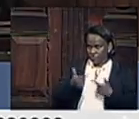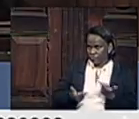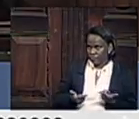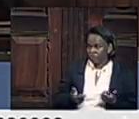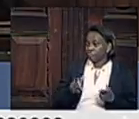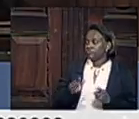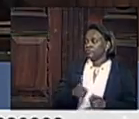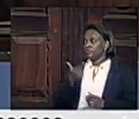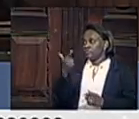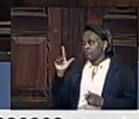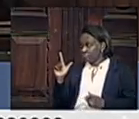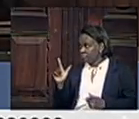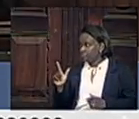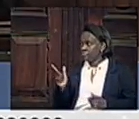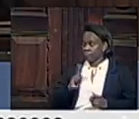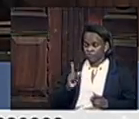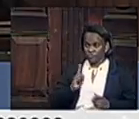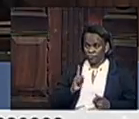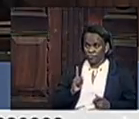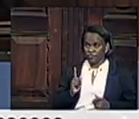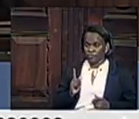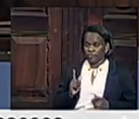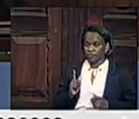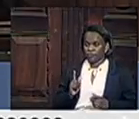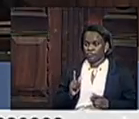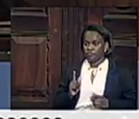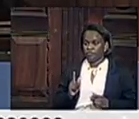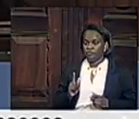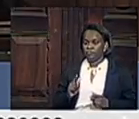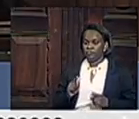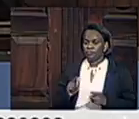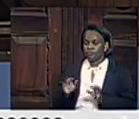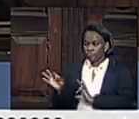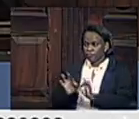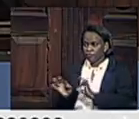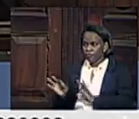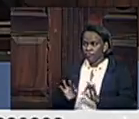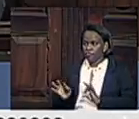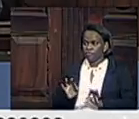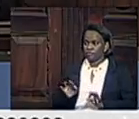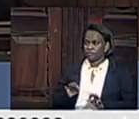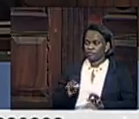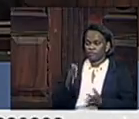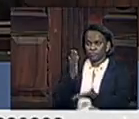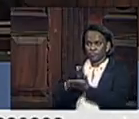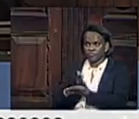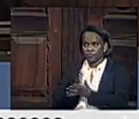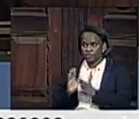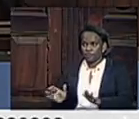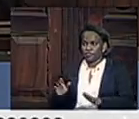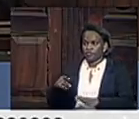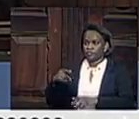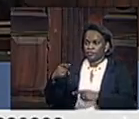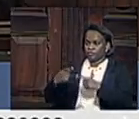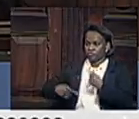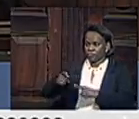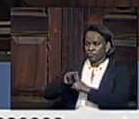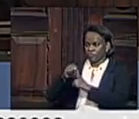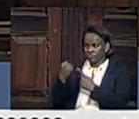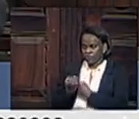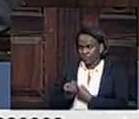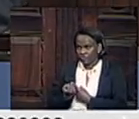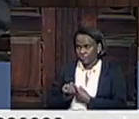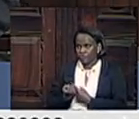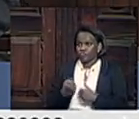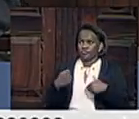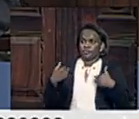Por outro, você tem medidas para exterminar com as políticas sociais.